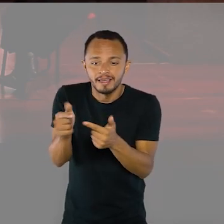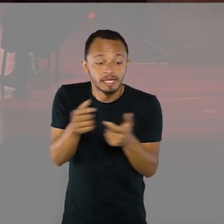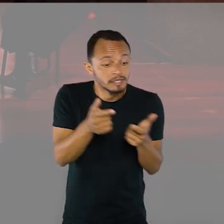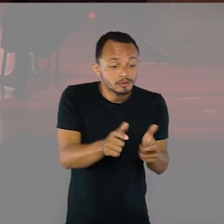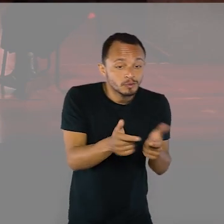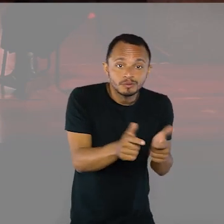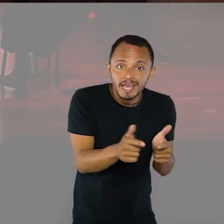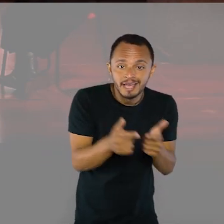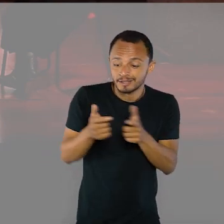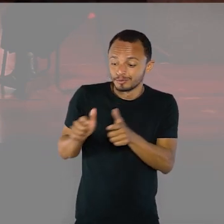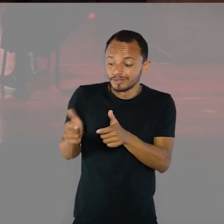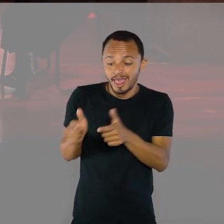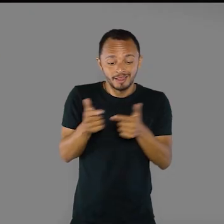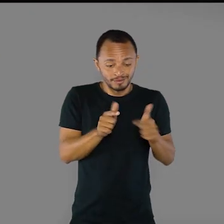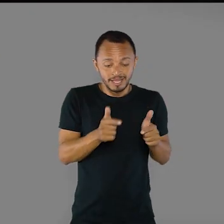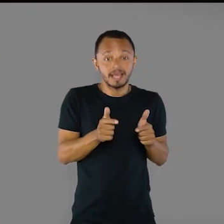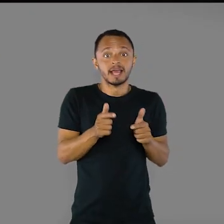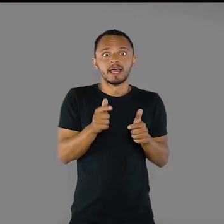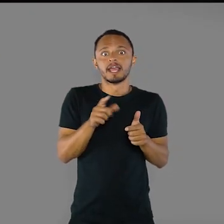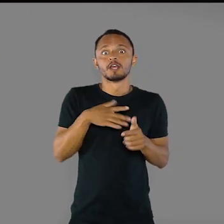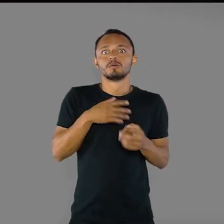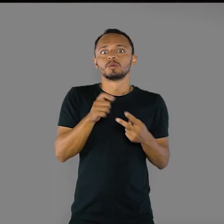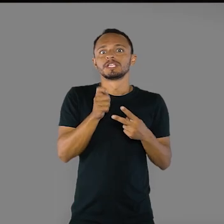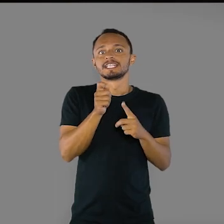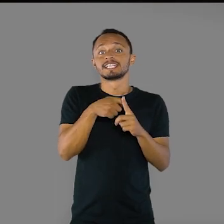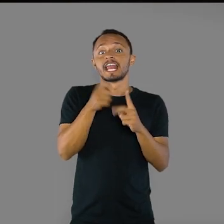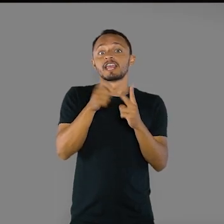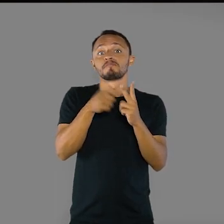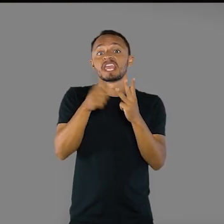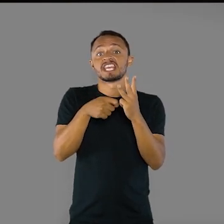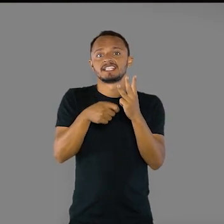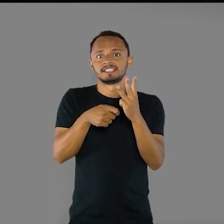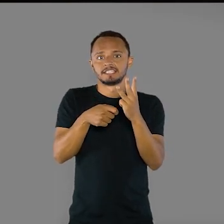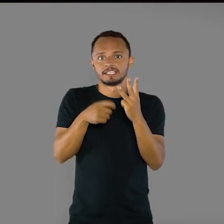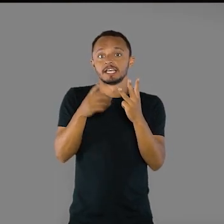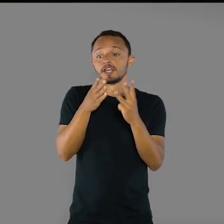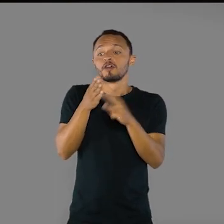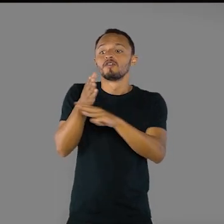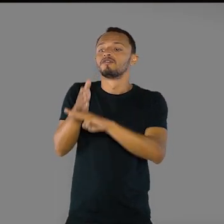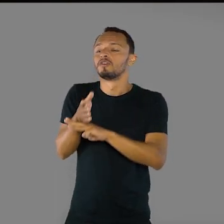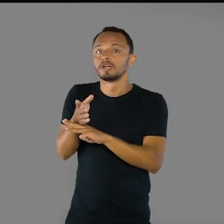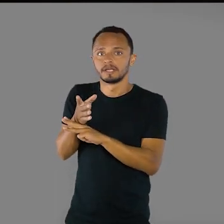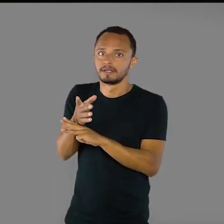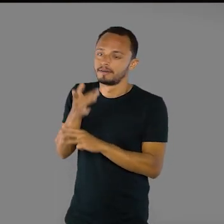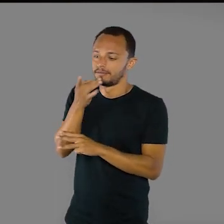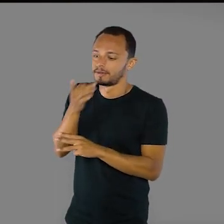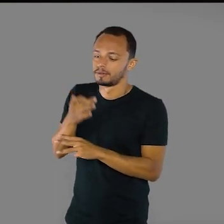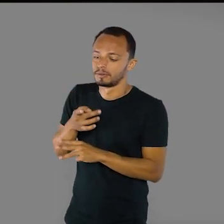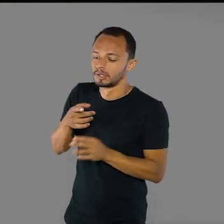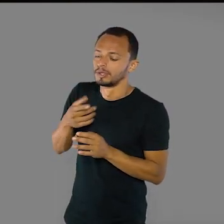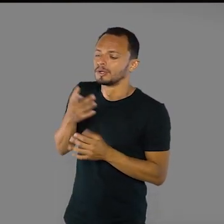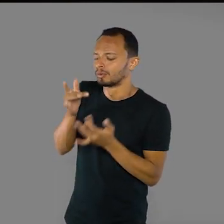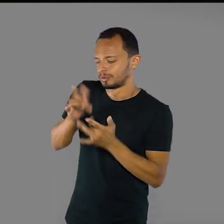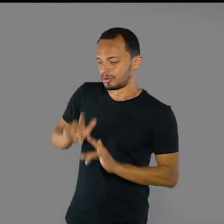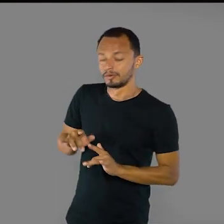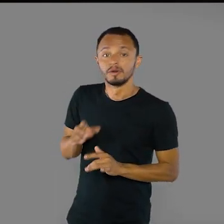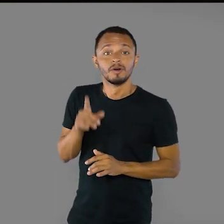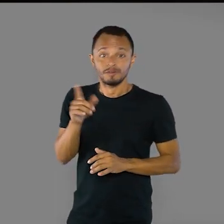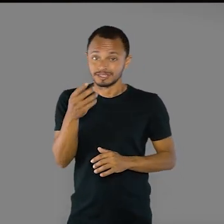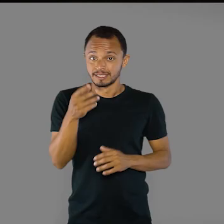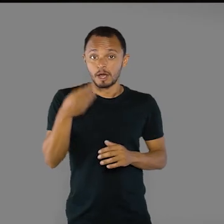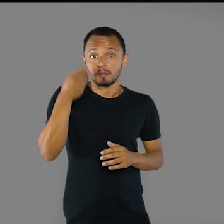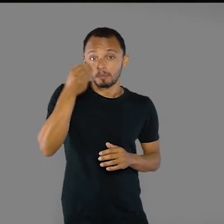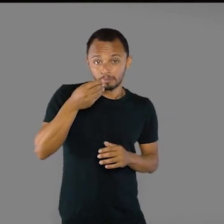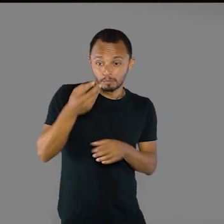até que no último dia veio o bibliotecário na Torre do Tombo, provavelmente com dó de mim, falou: você não estaria procurando